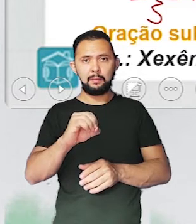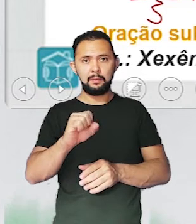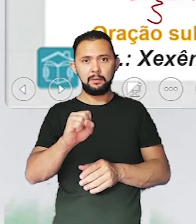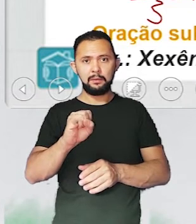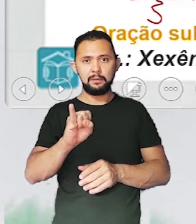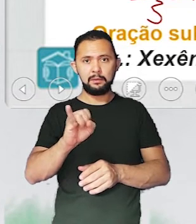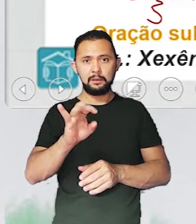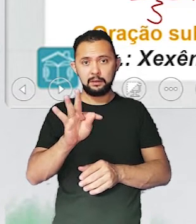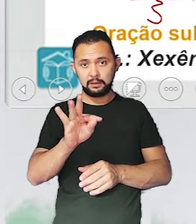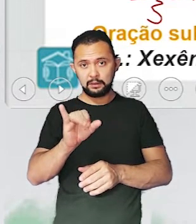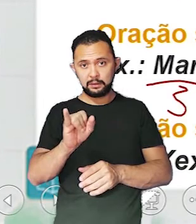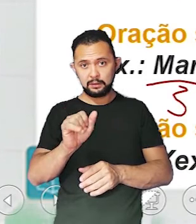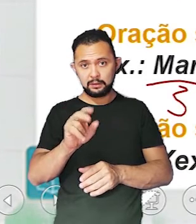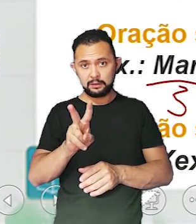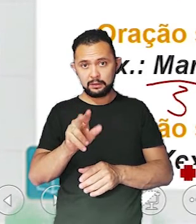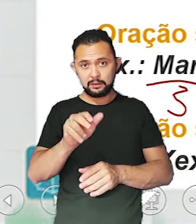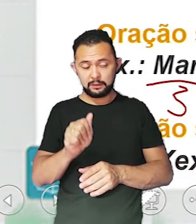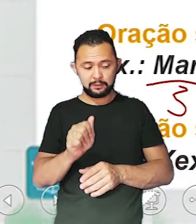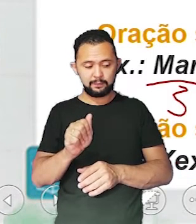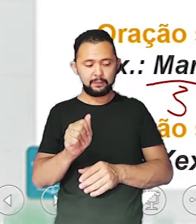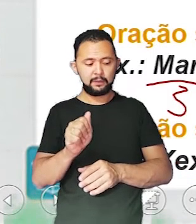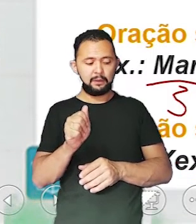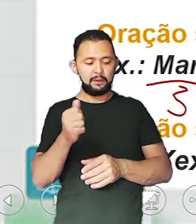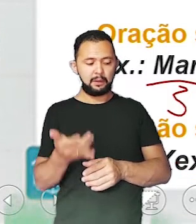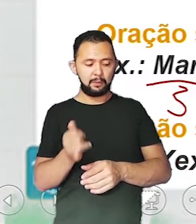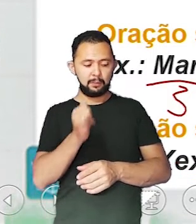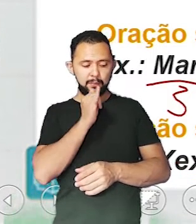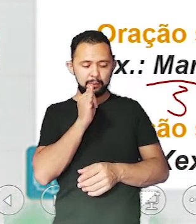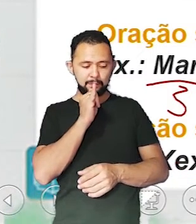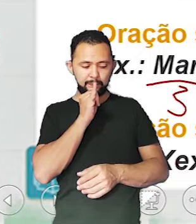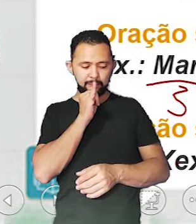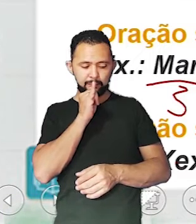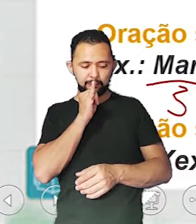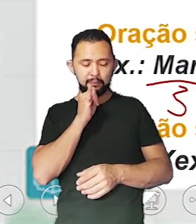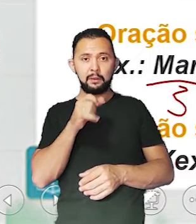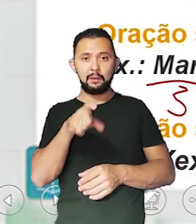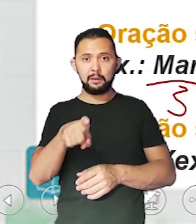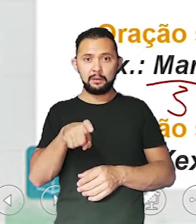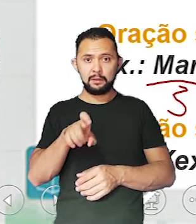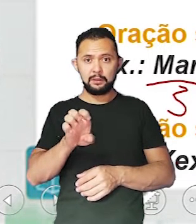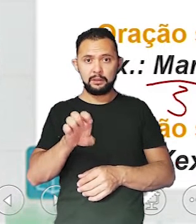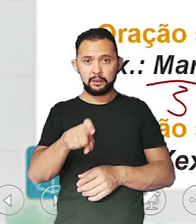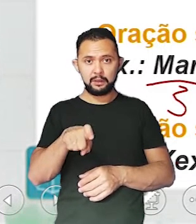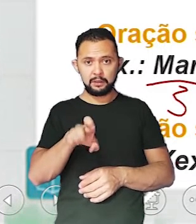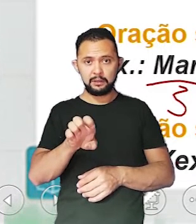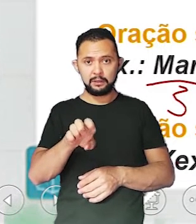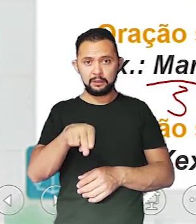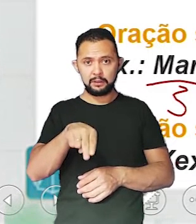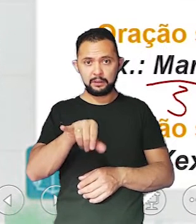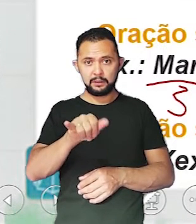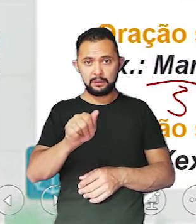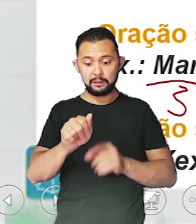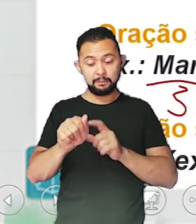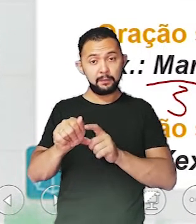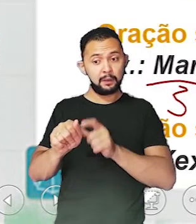estar completa na oração principal, olha só. Chechênia, então Chechênia aqui é sujeito, né? Tinha um sonho.